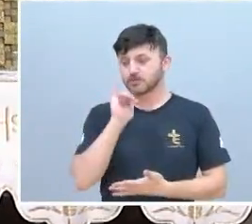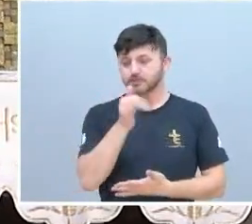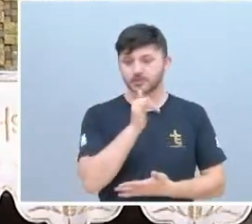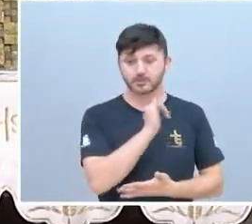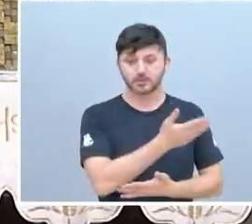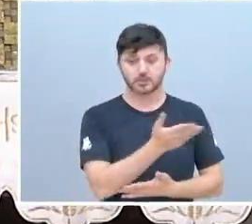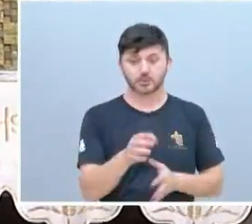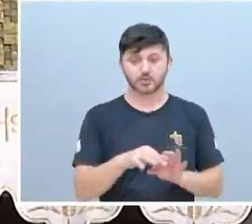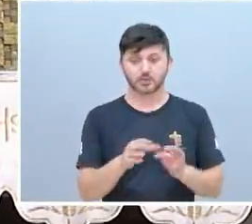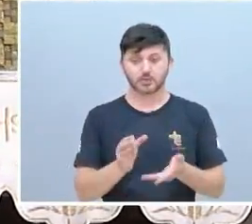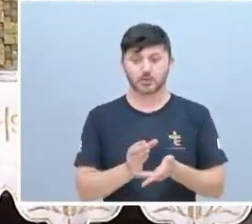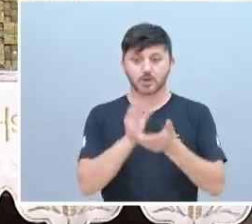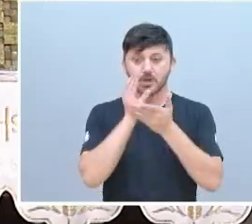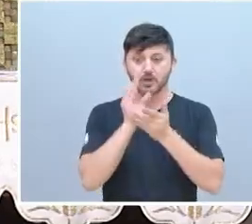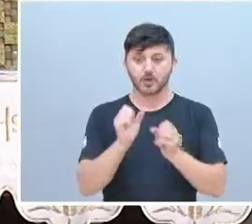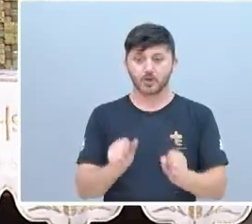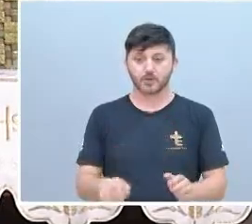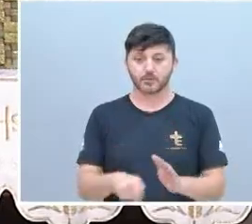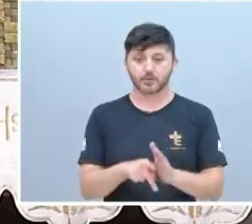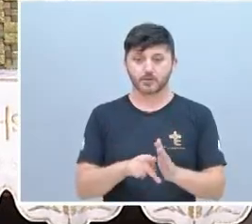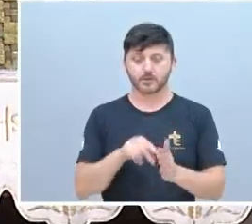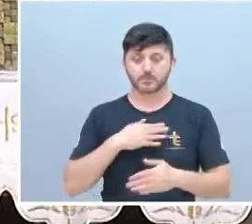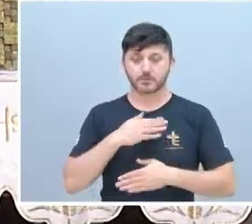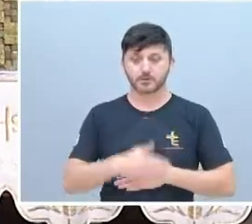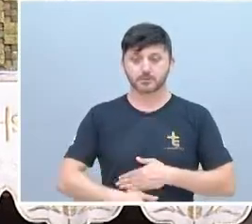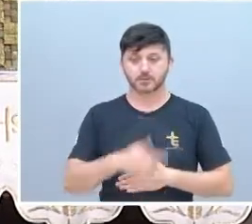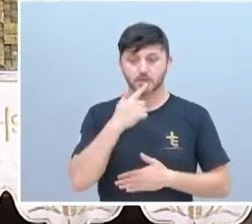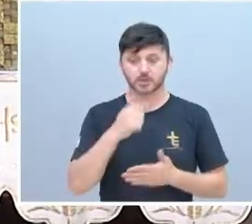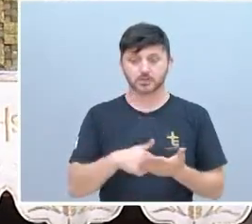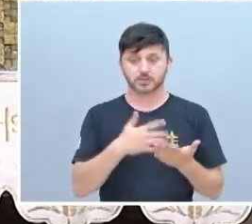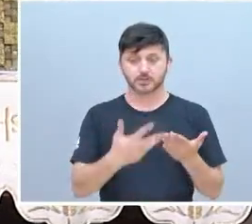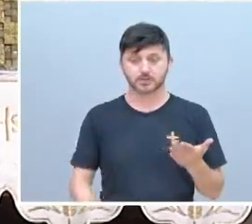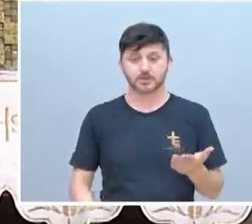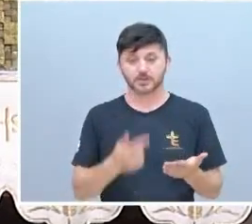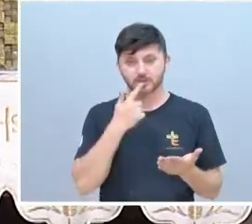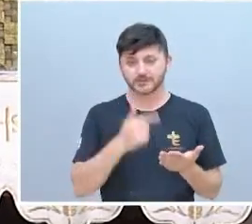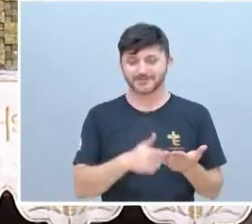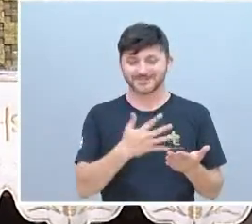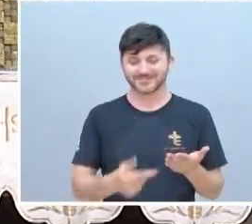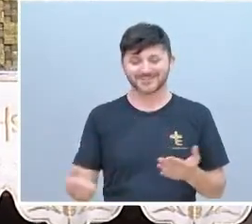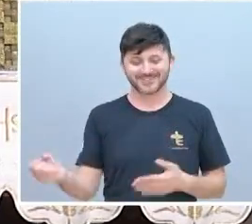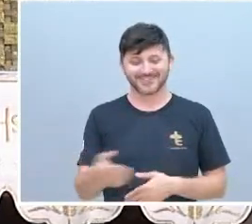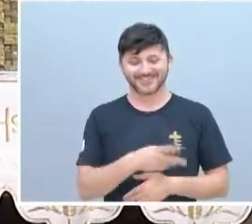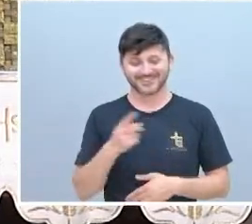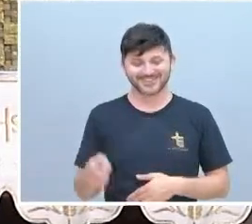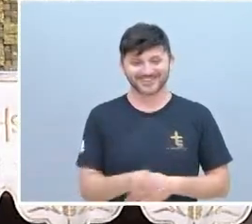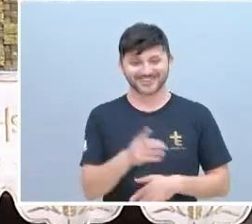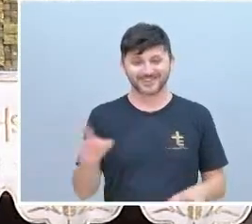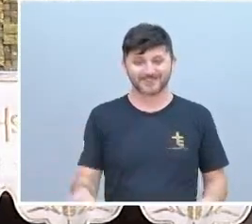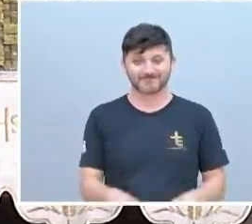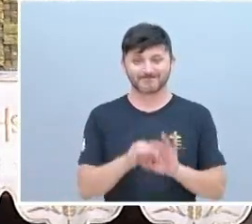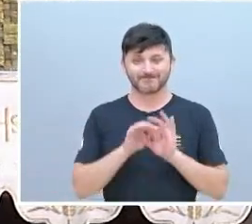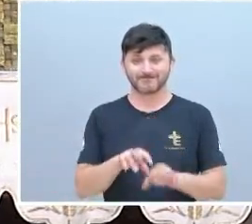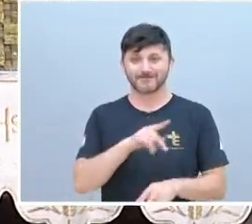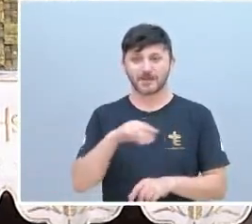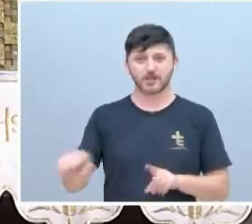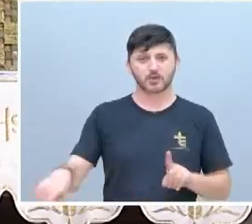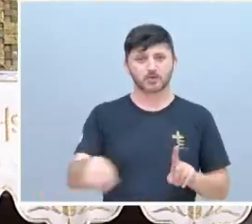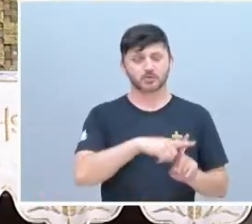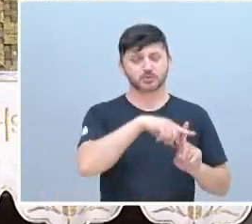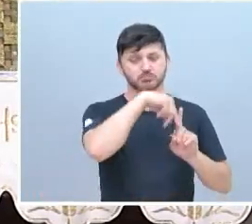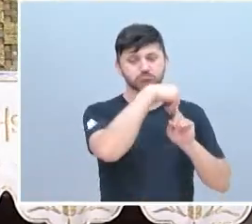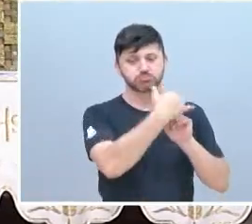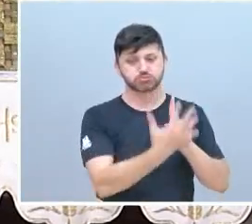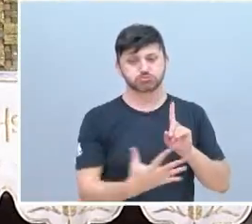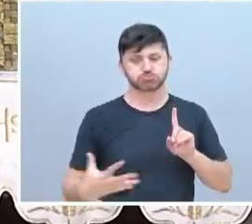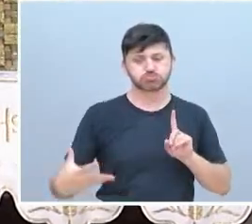dizendo: Tomai todos e bebei. Este é o cálice do meu sangue, o sangue da nova e eterna aliança, que será derramado